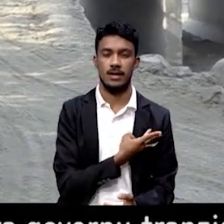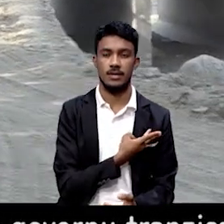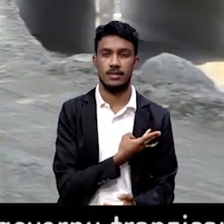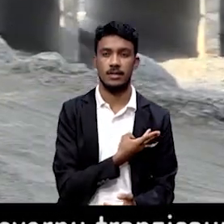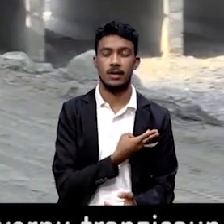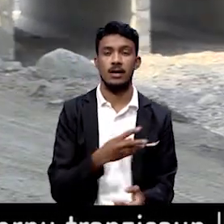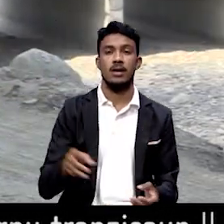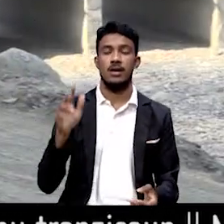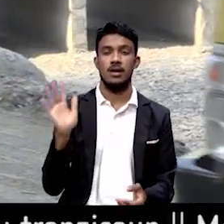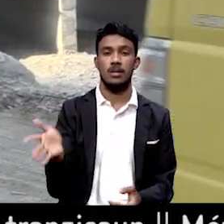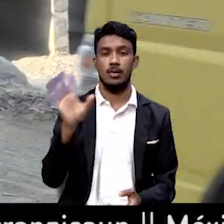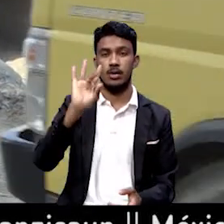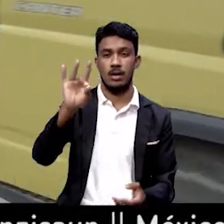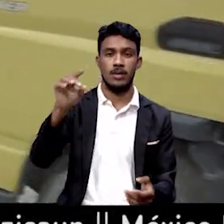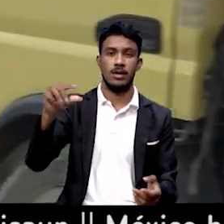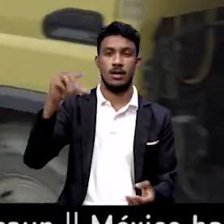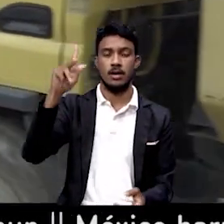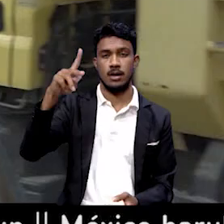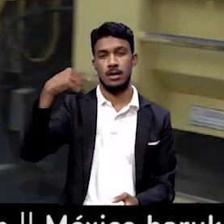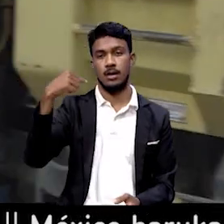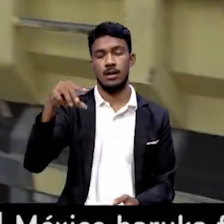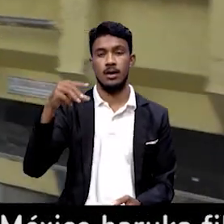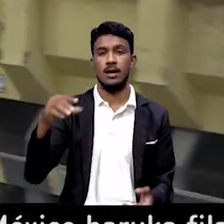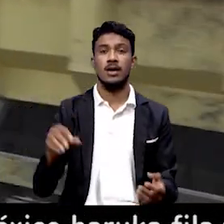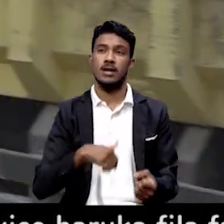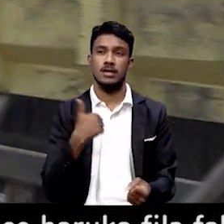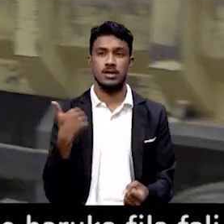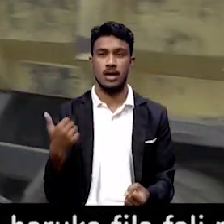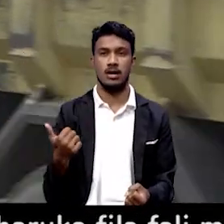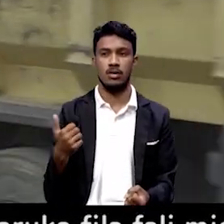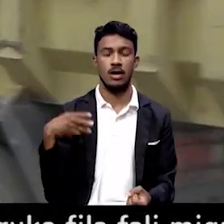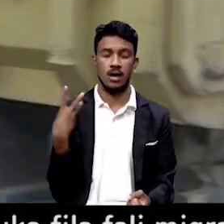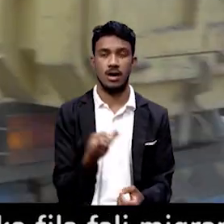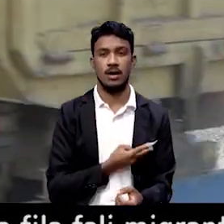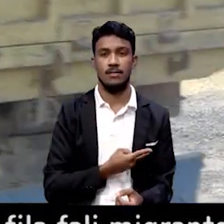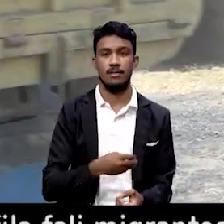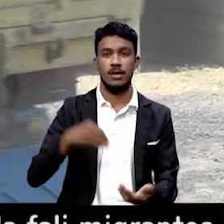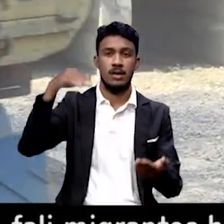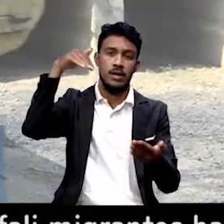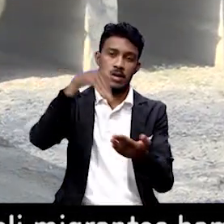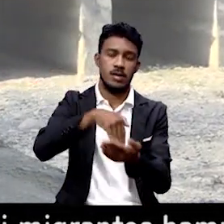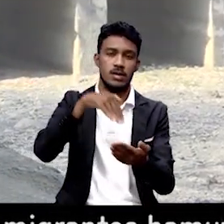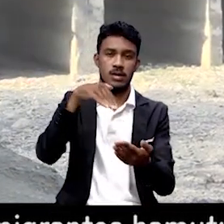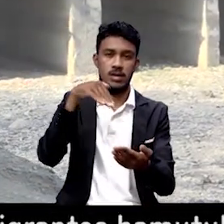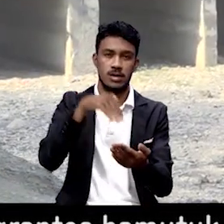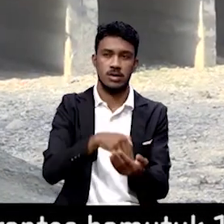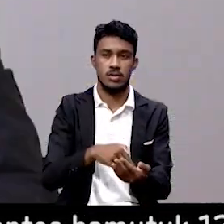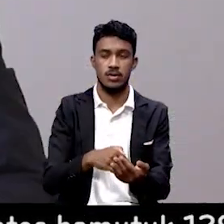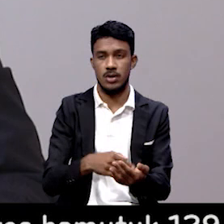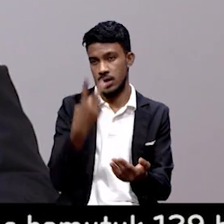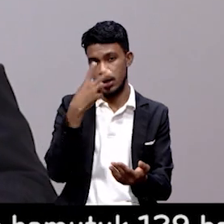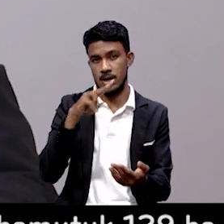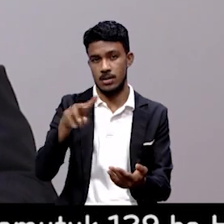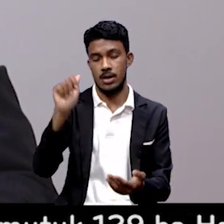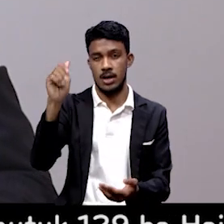58 quilo. Nisisa nem uma vez agora round be a mistura ela ia atu lerba aden verifica nem